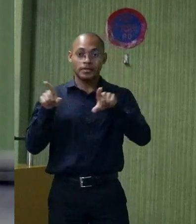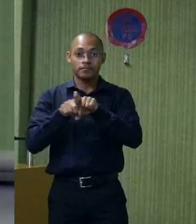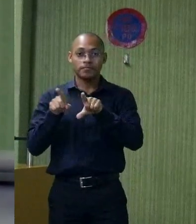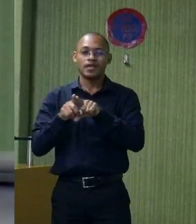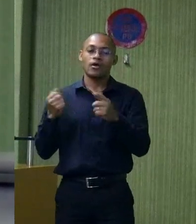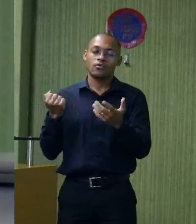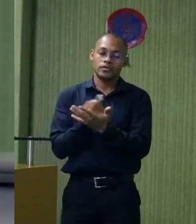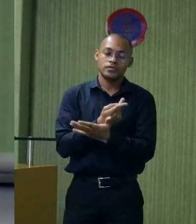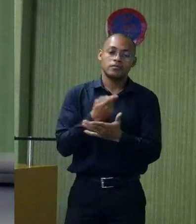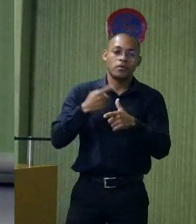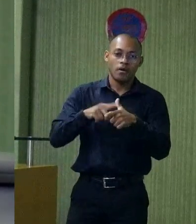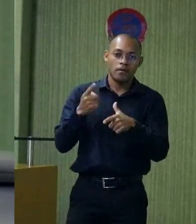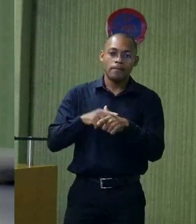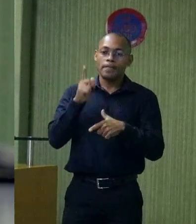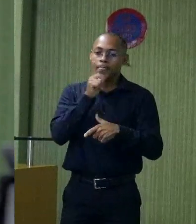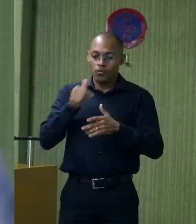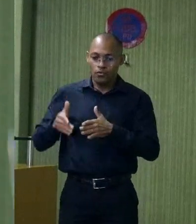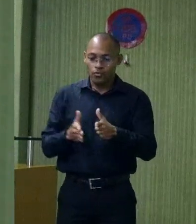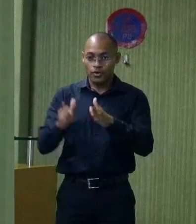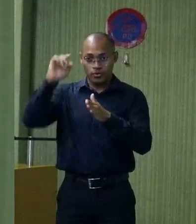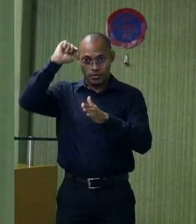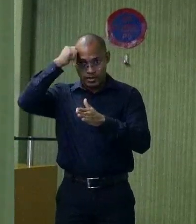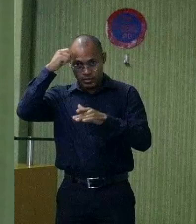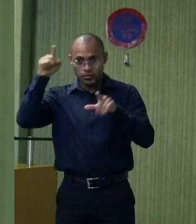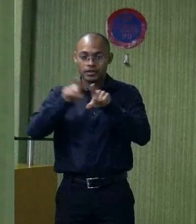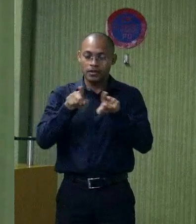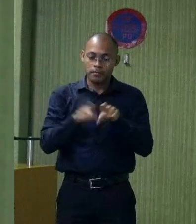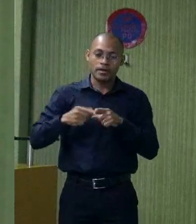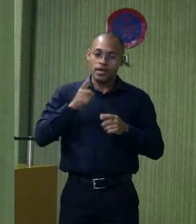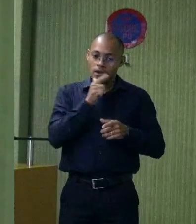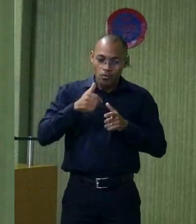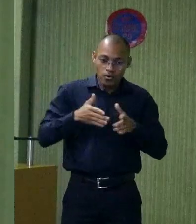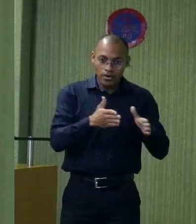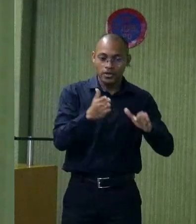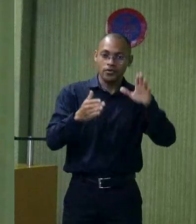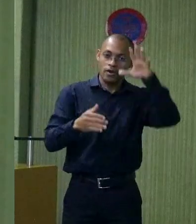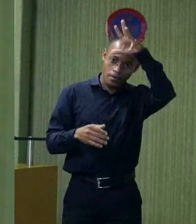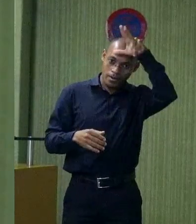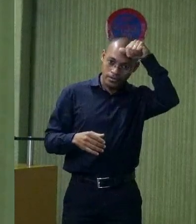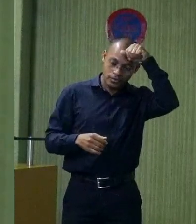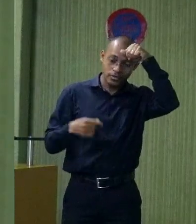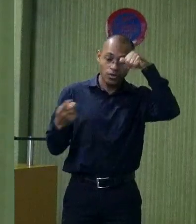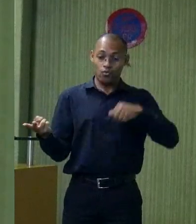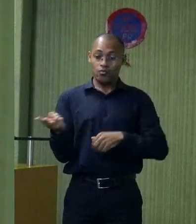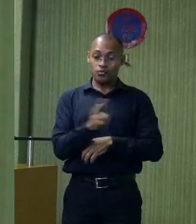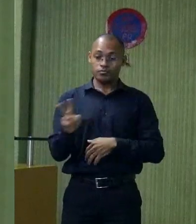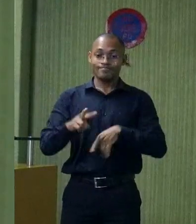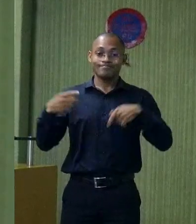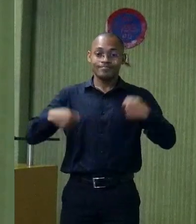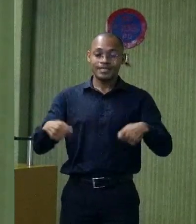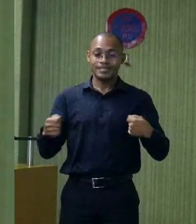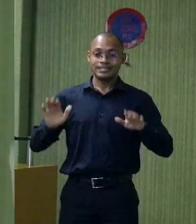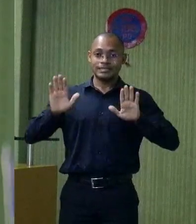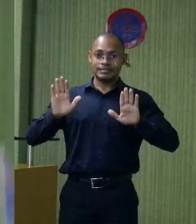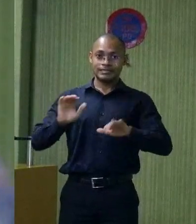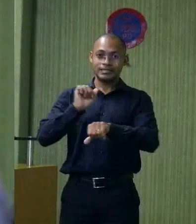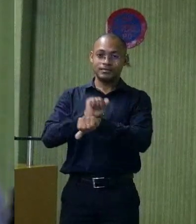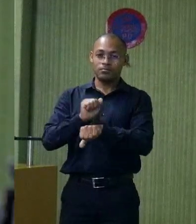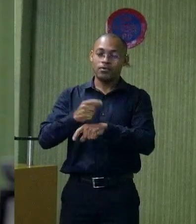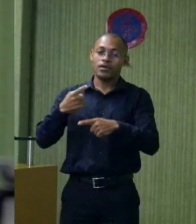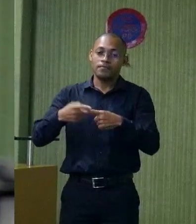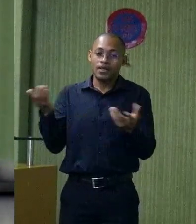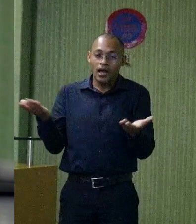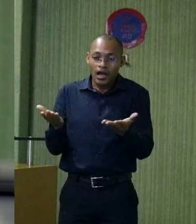Rio Negro quanto o Rio Amazonas Então os dois Rios vão ter que parar antes vão ter que estão estão está secando de